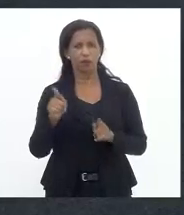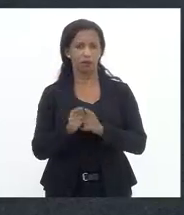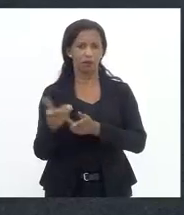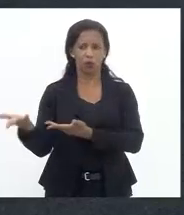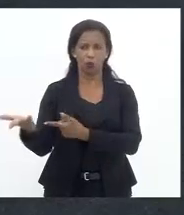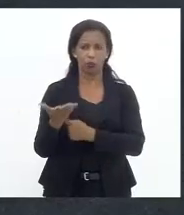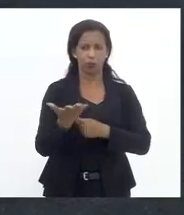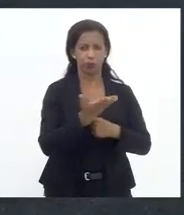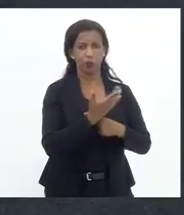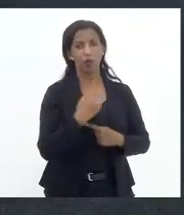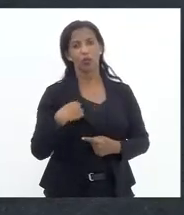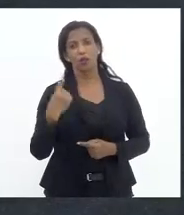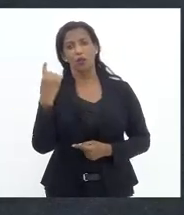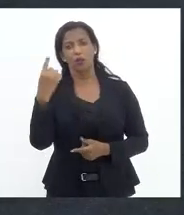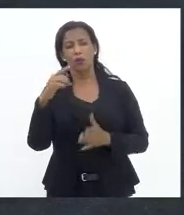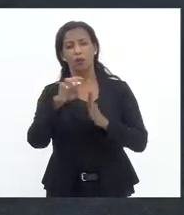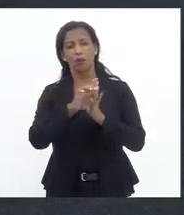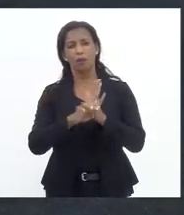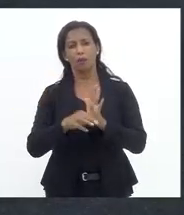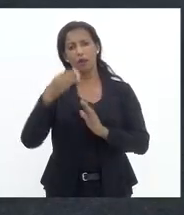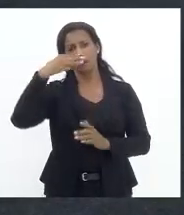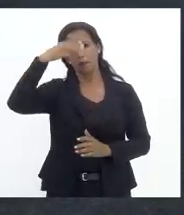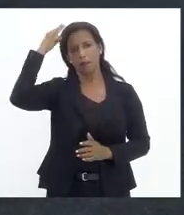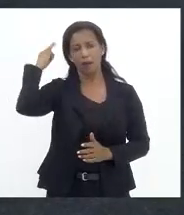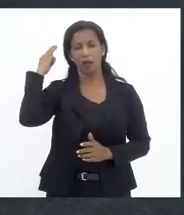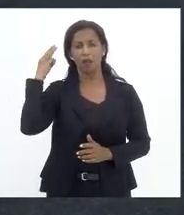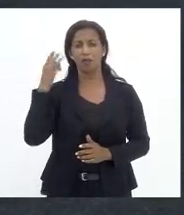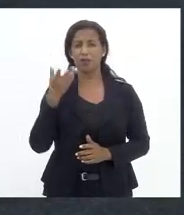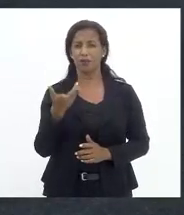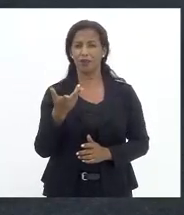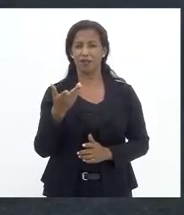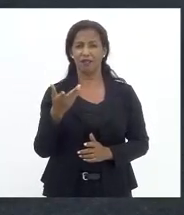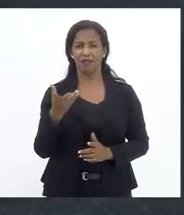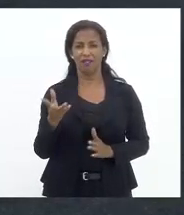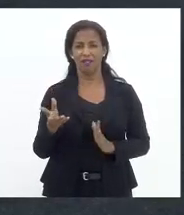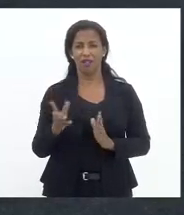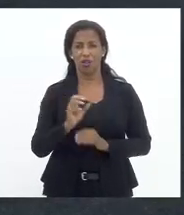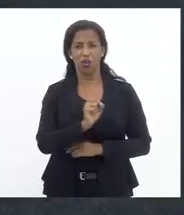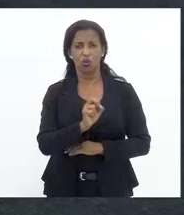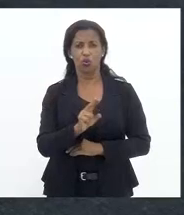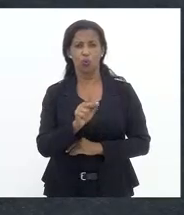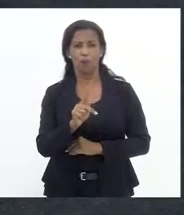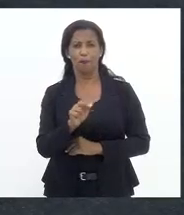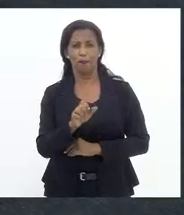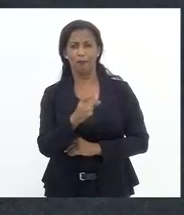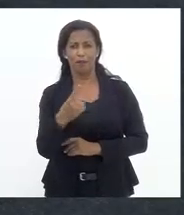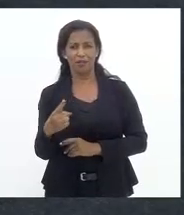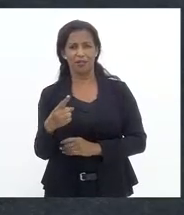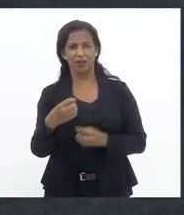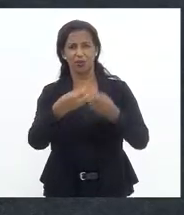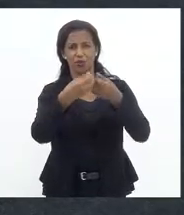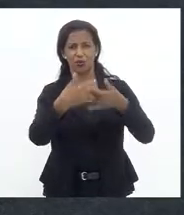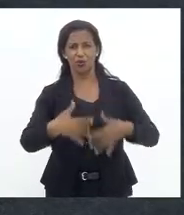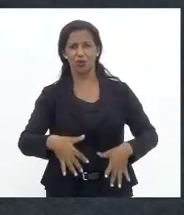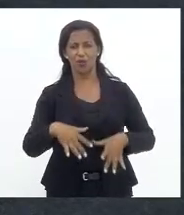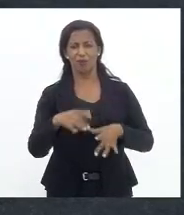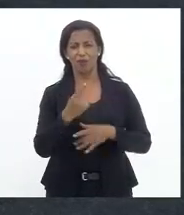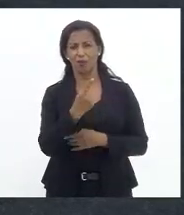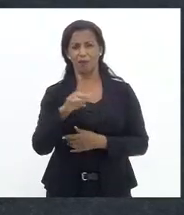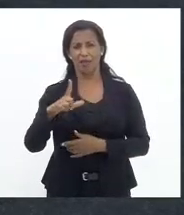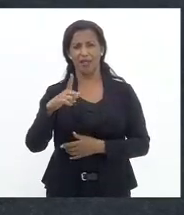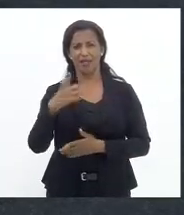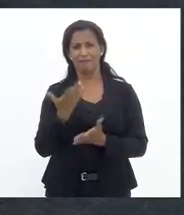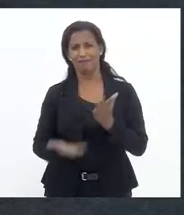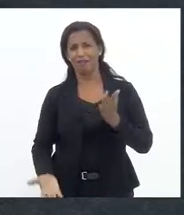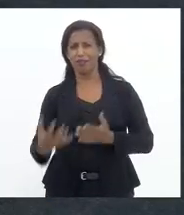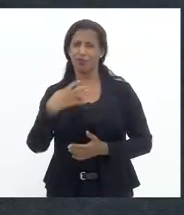emendas, só tem uma emenda, deputado Márcio Pacheco, que é de supressão e, na verdade, desqualifica o projeto, perde o